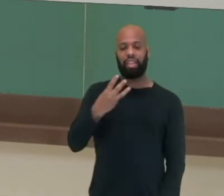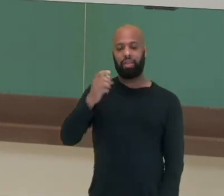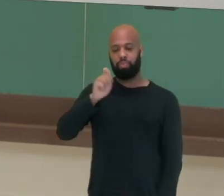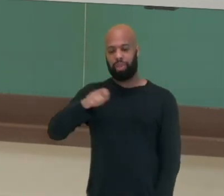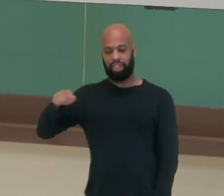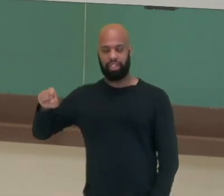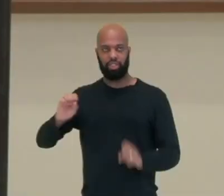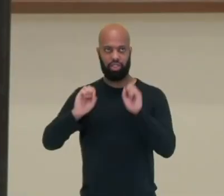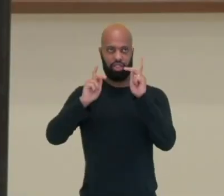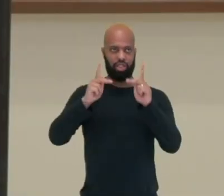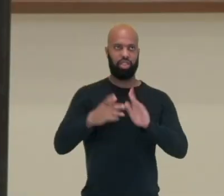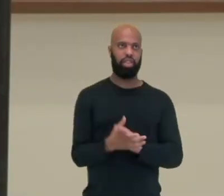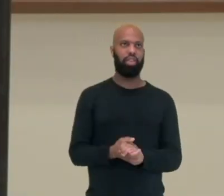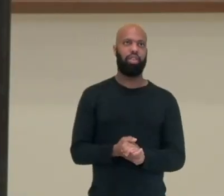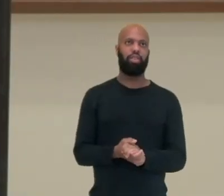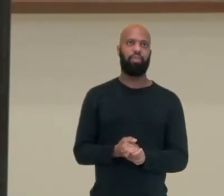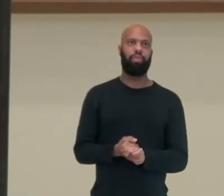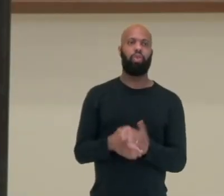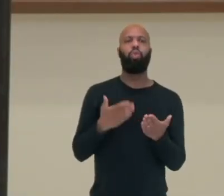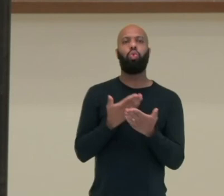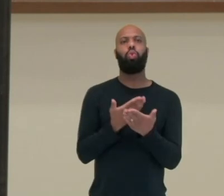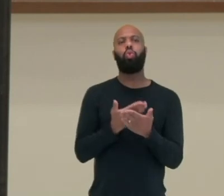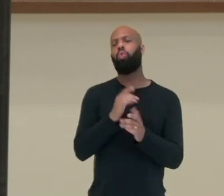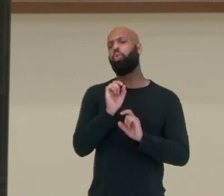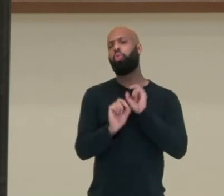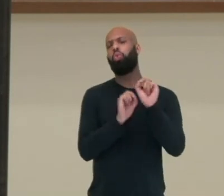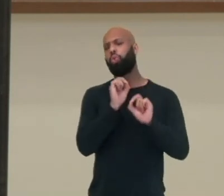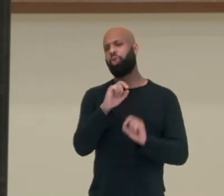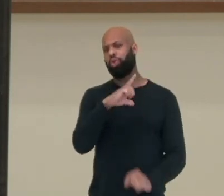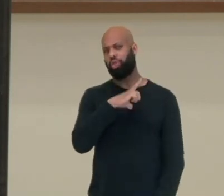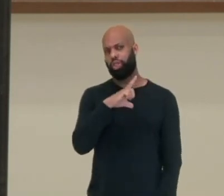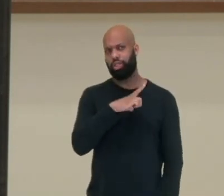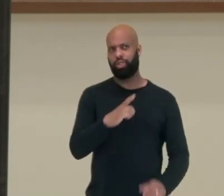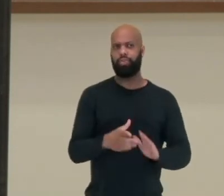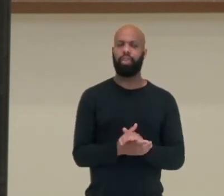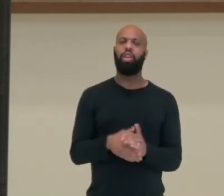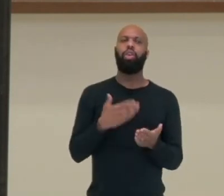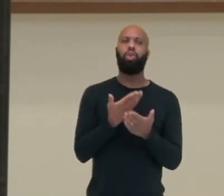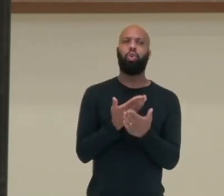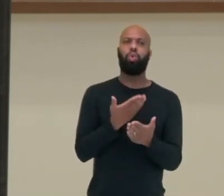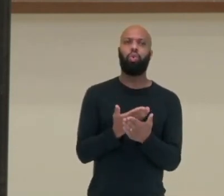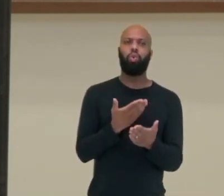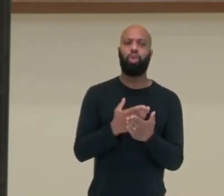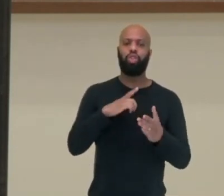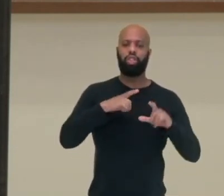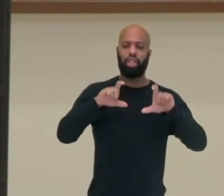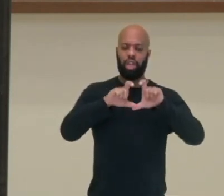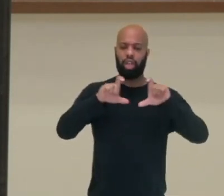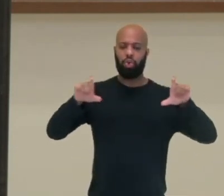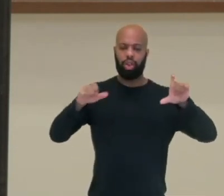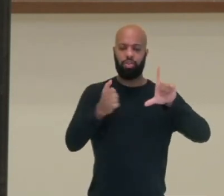ok? Então, nessa aula, o que a gente viu, pessoal? Falamos sobre a equação